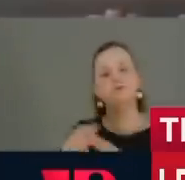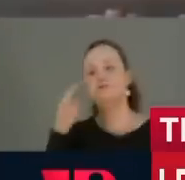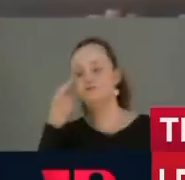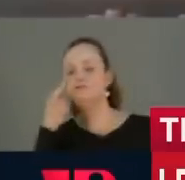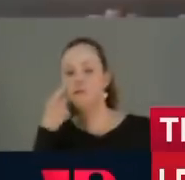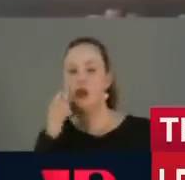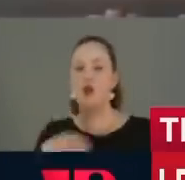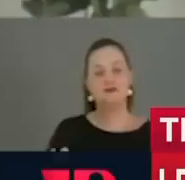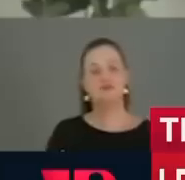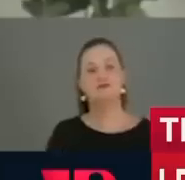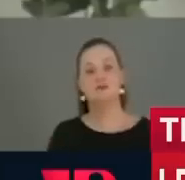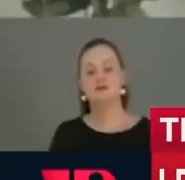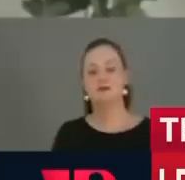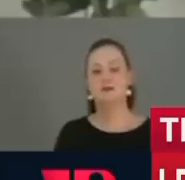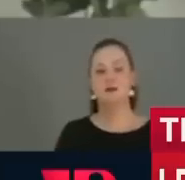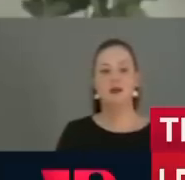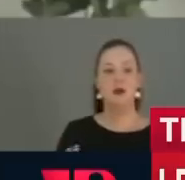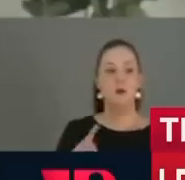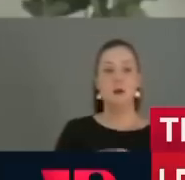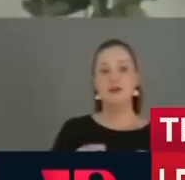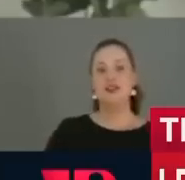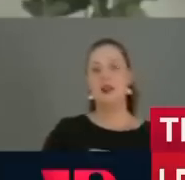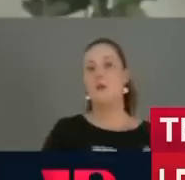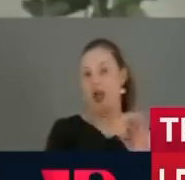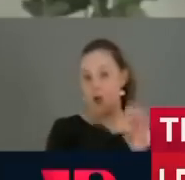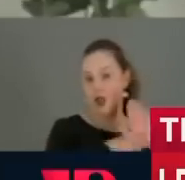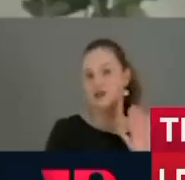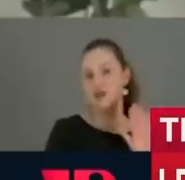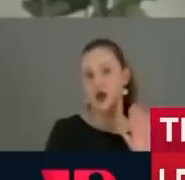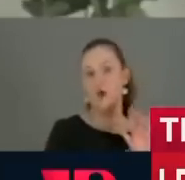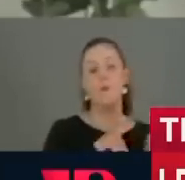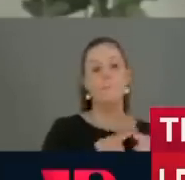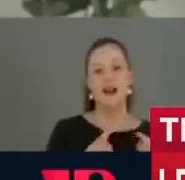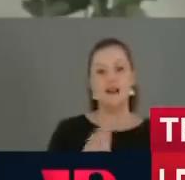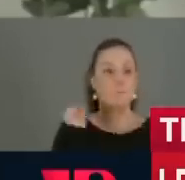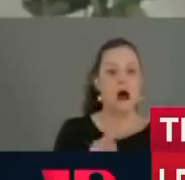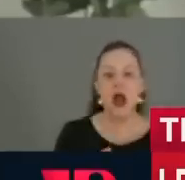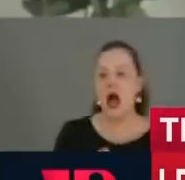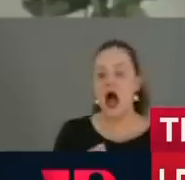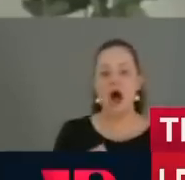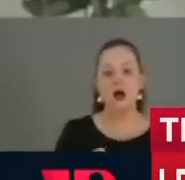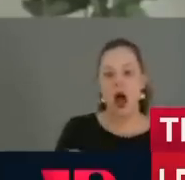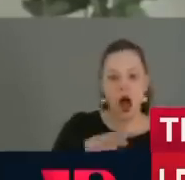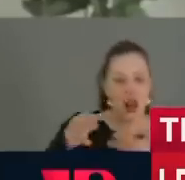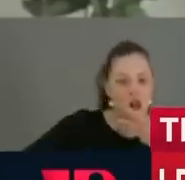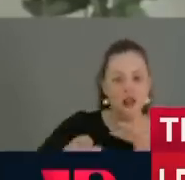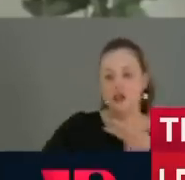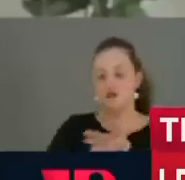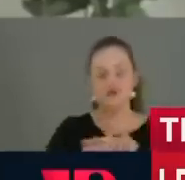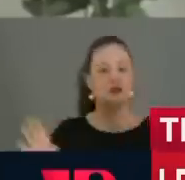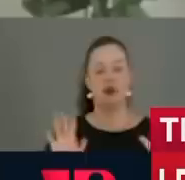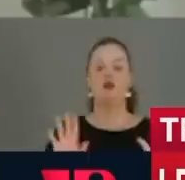resultado criminoso. De acordo com a proposta, atos culposos sem intenção deliberada e crimes